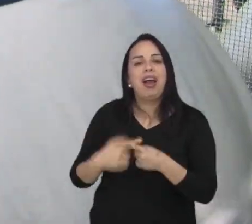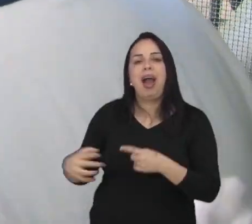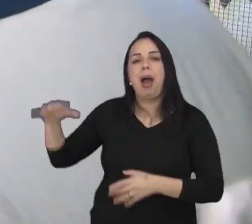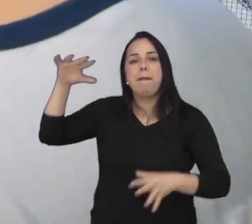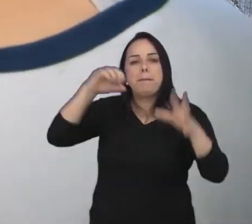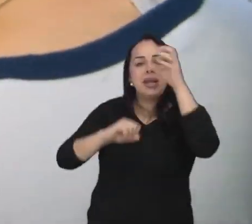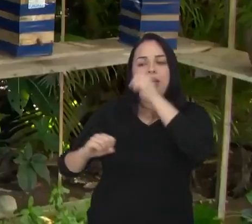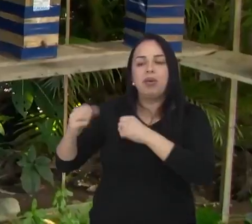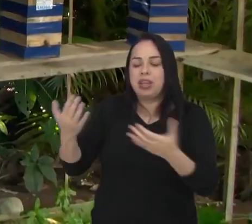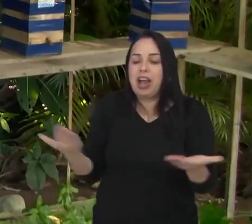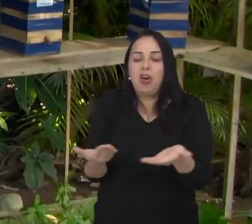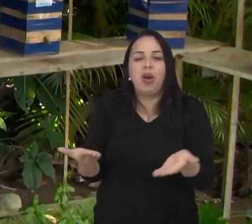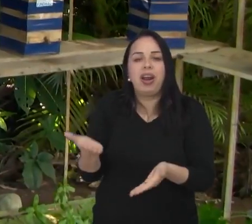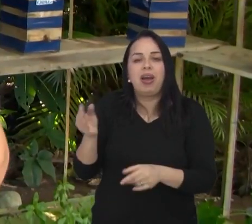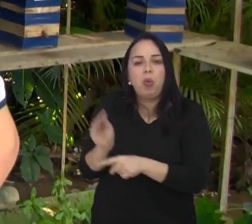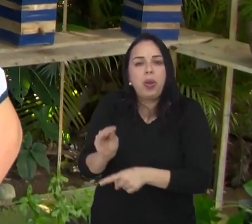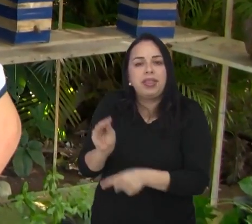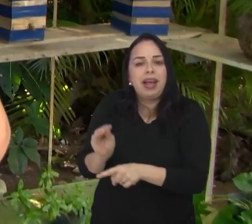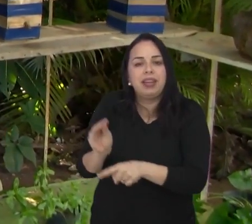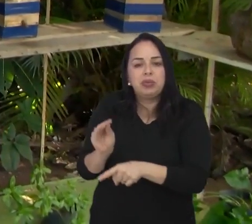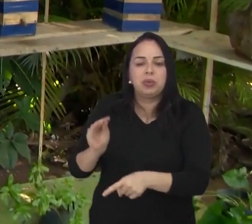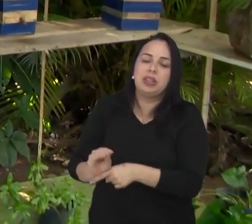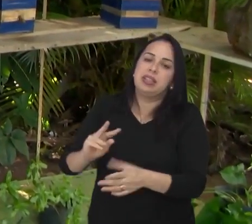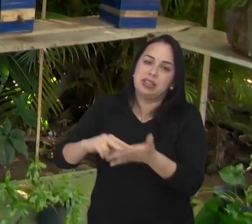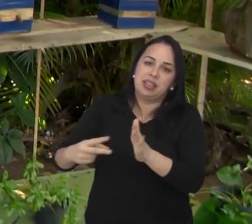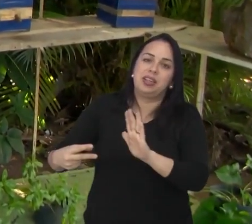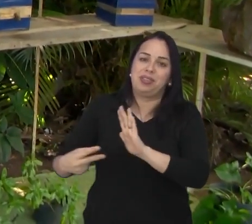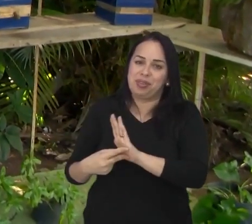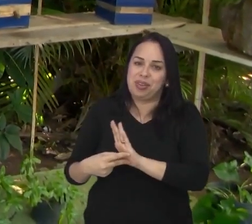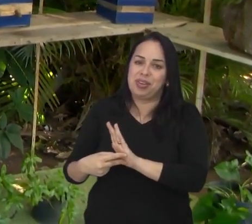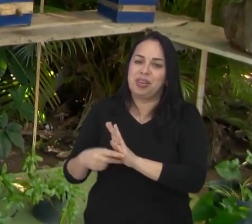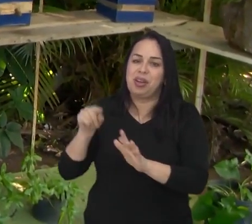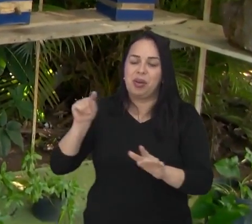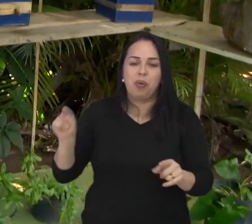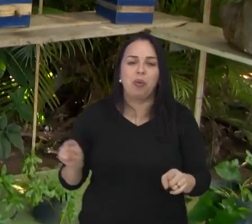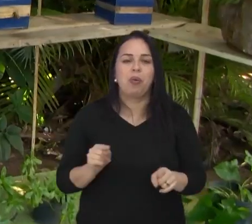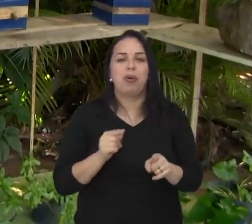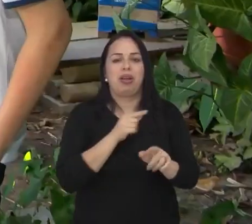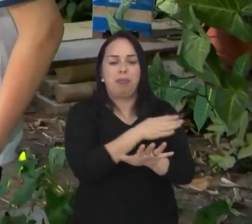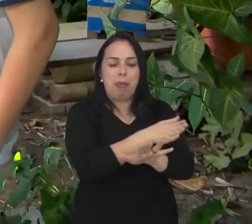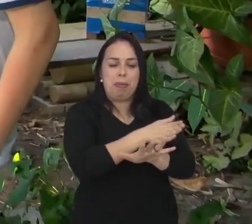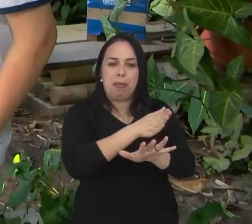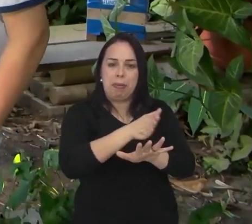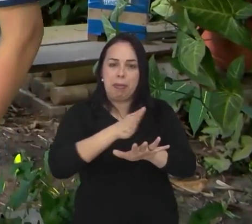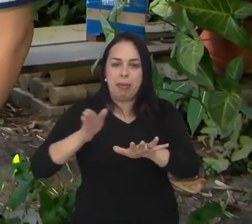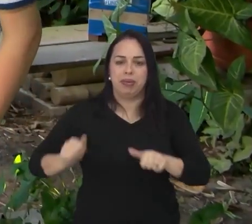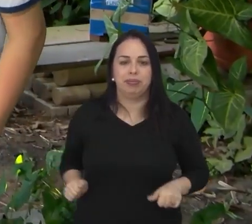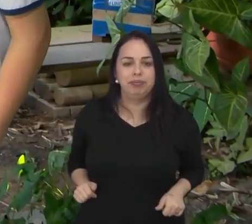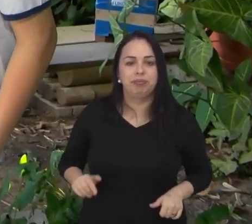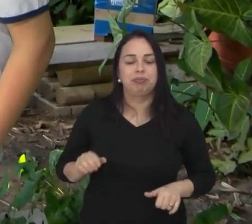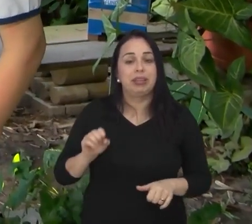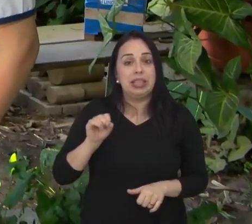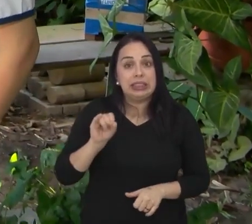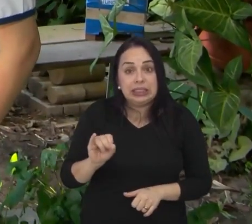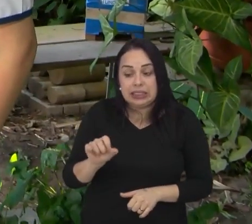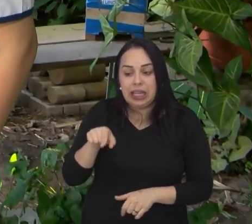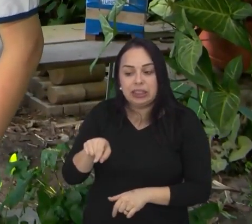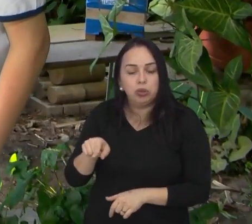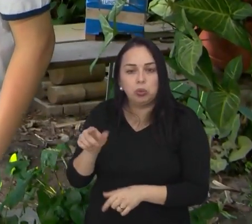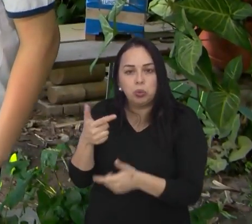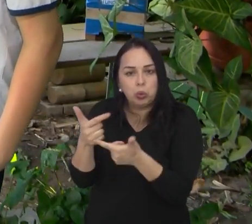Pedro mais consciente. Depois de tantas aulas por aqui, ele entende que o cuidado com as abelhas é sinônimo de cuidado com